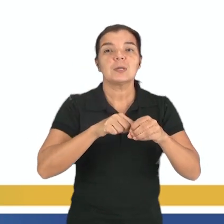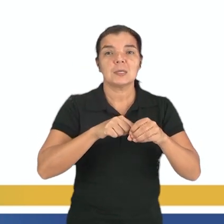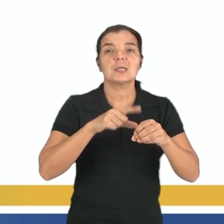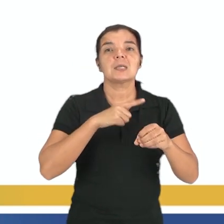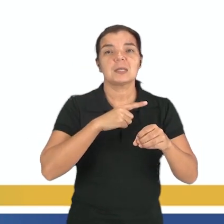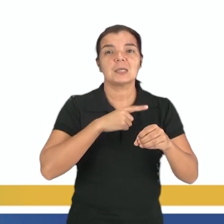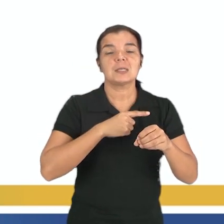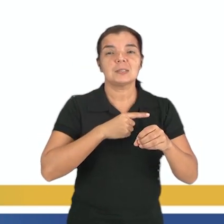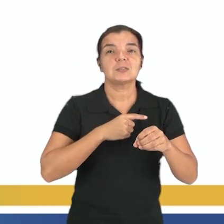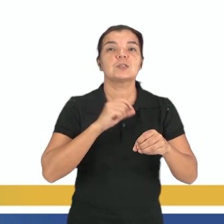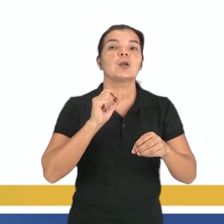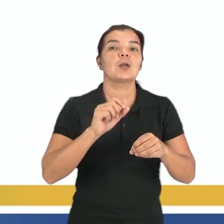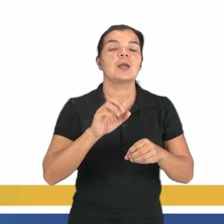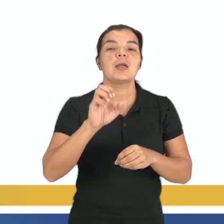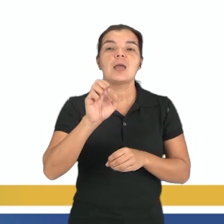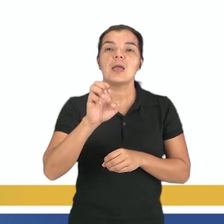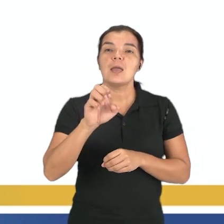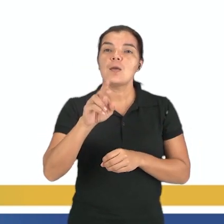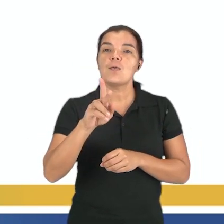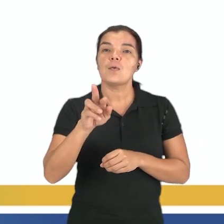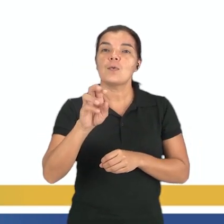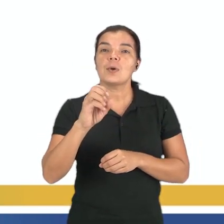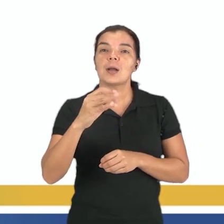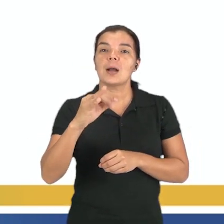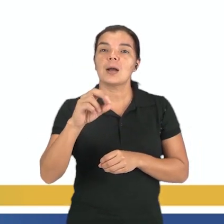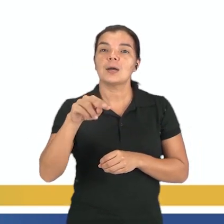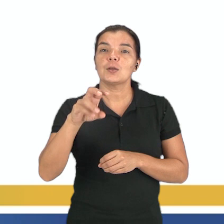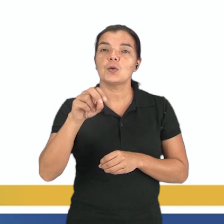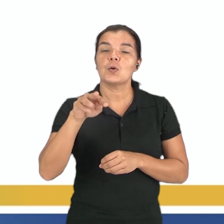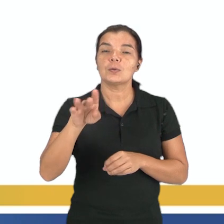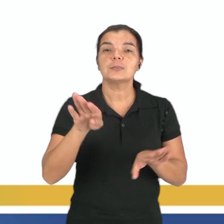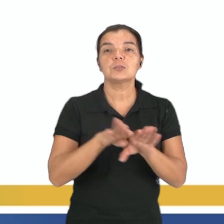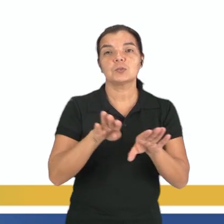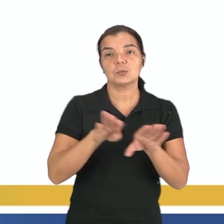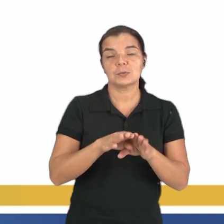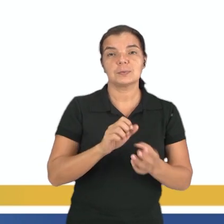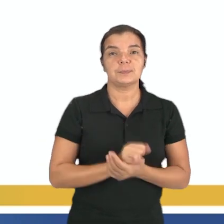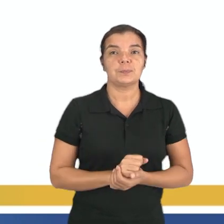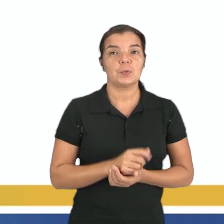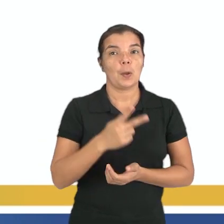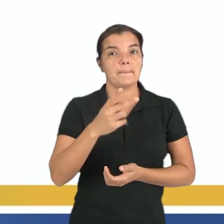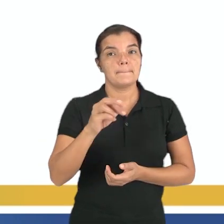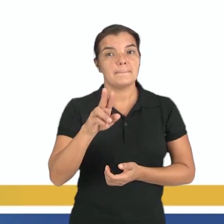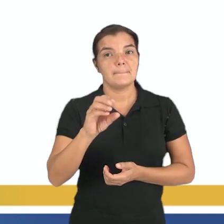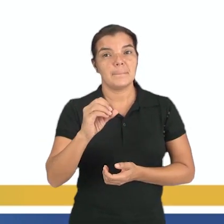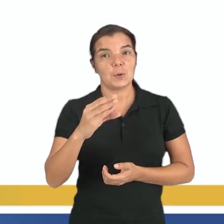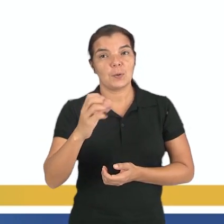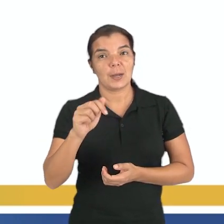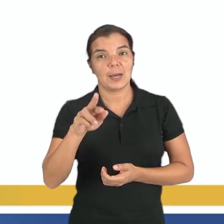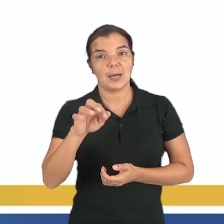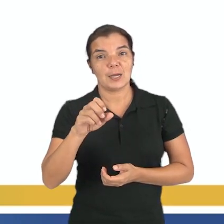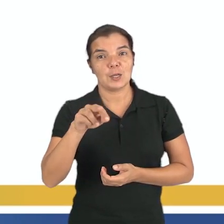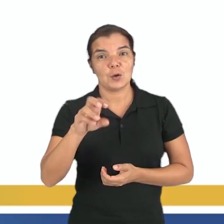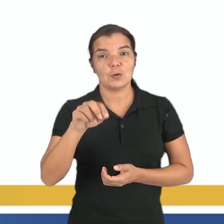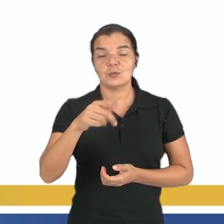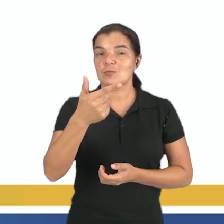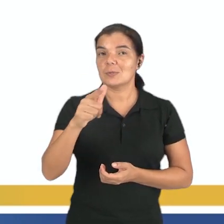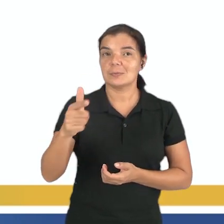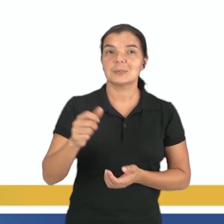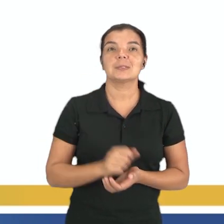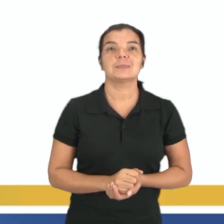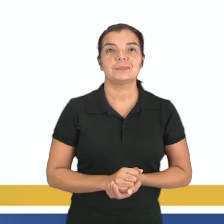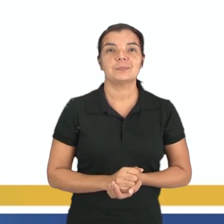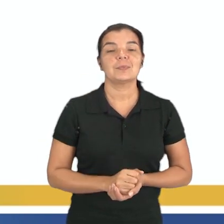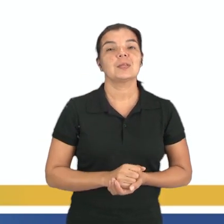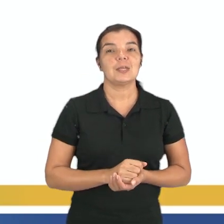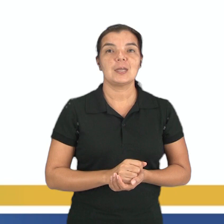né, eucarionte. O que uma célula eucarionte tem que uma procarionte não tem? Nesse caso aí, o